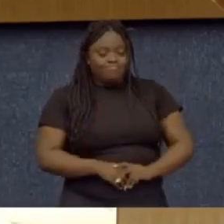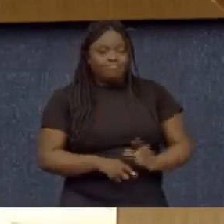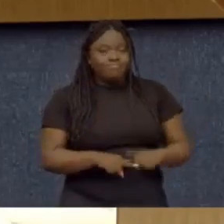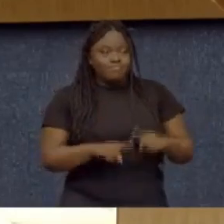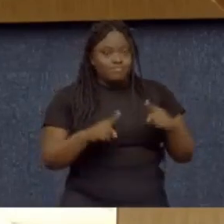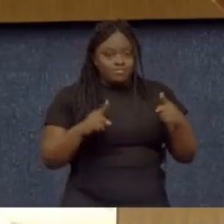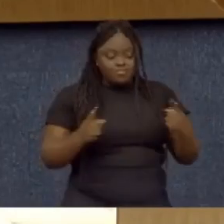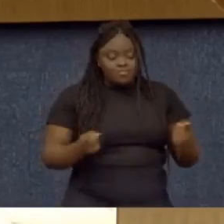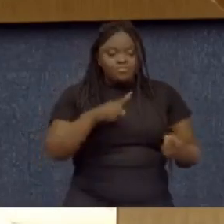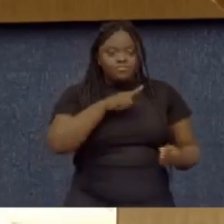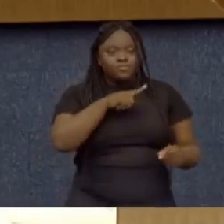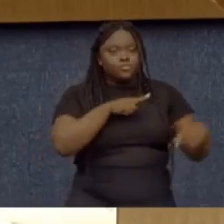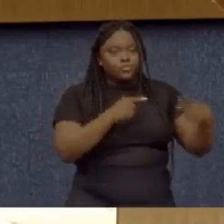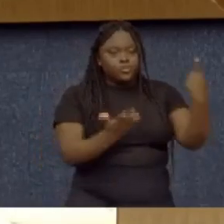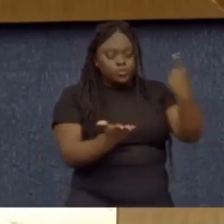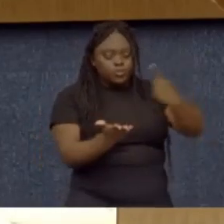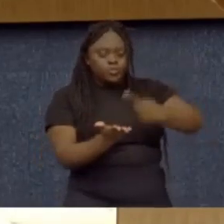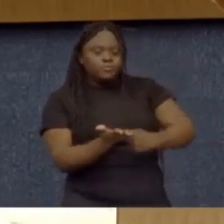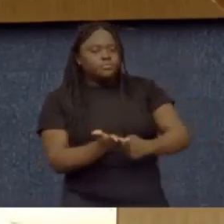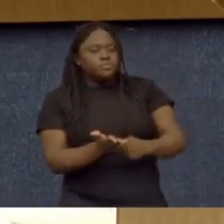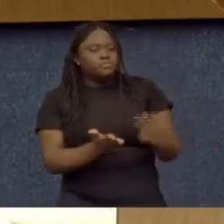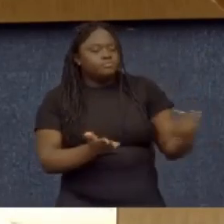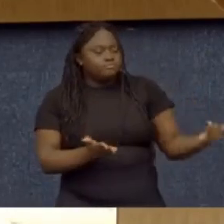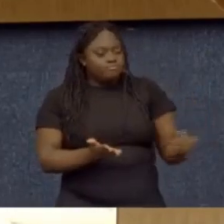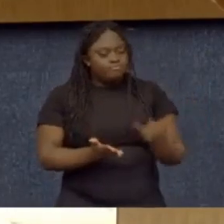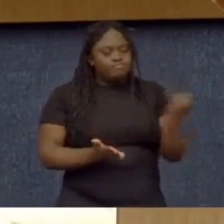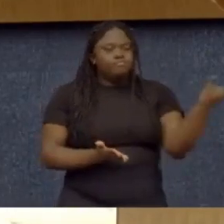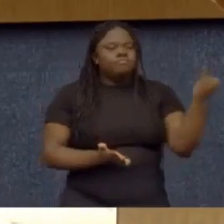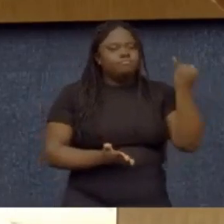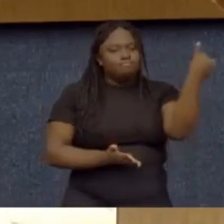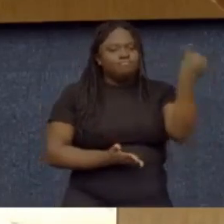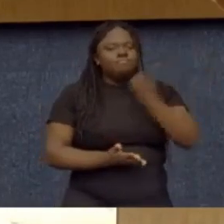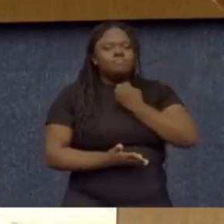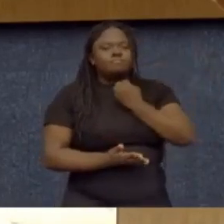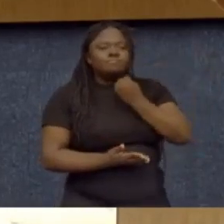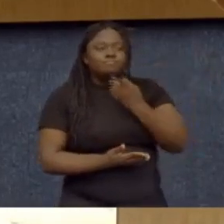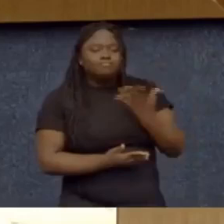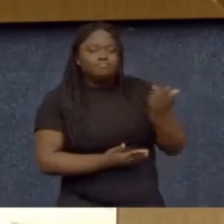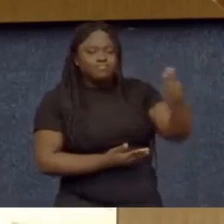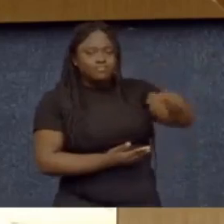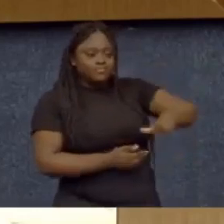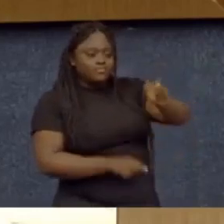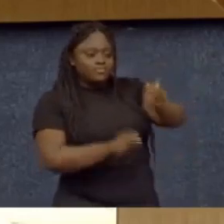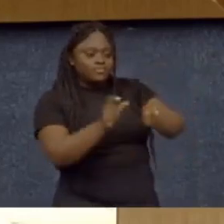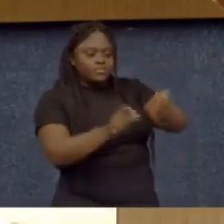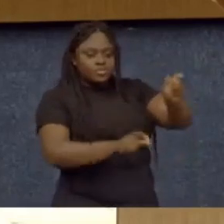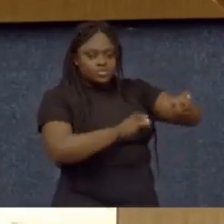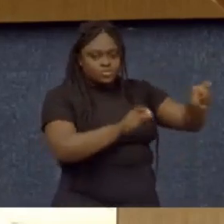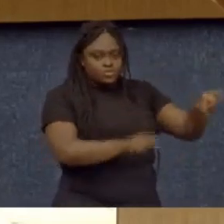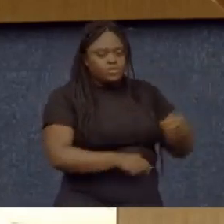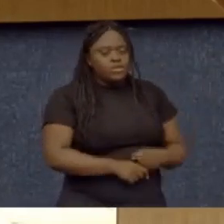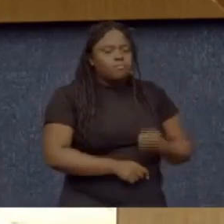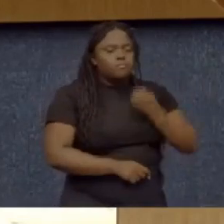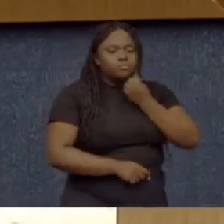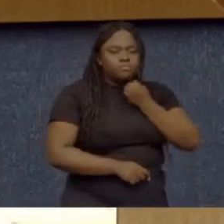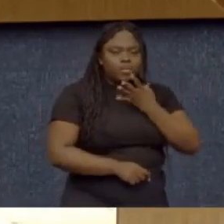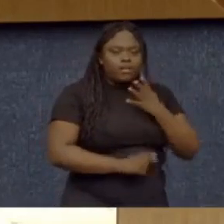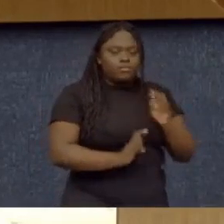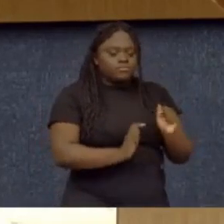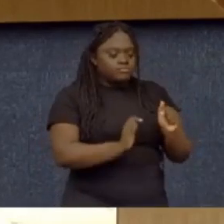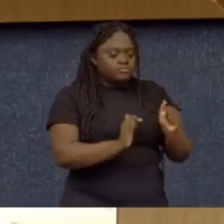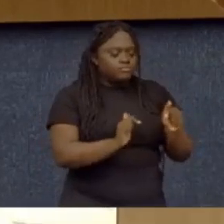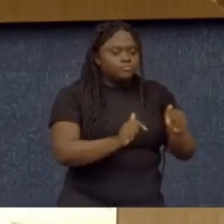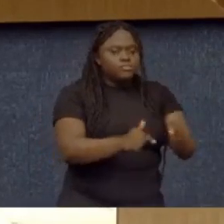mas envolve um compromisso genuíno com o bem-estar dos outros. Cada ato de bondade,